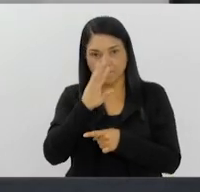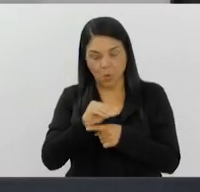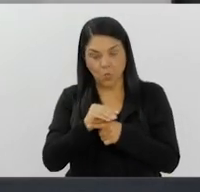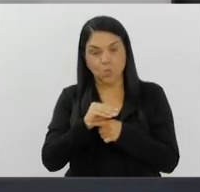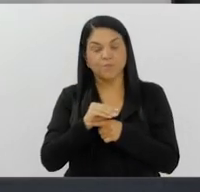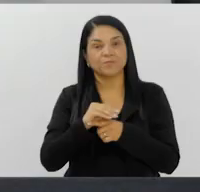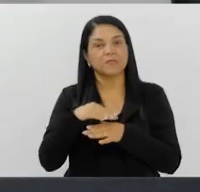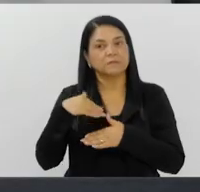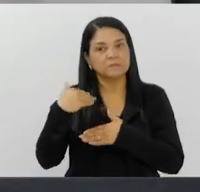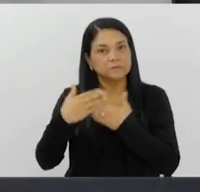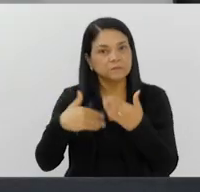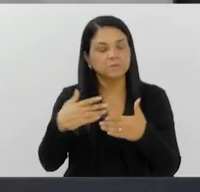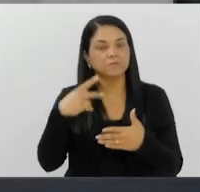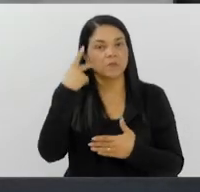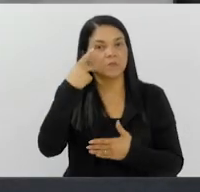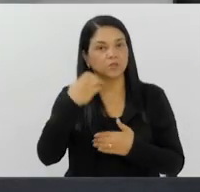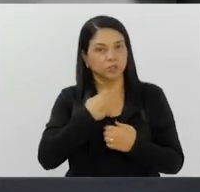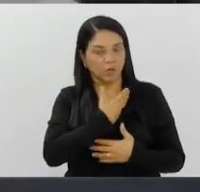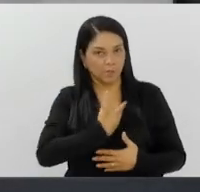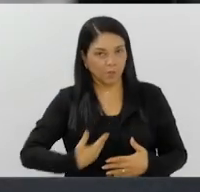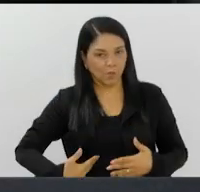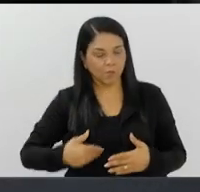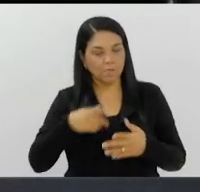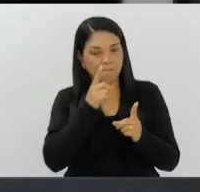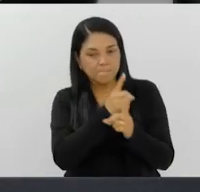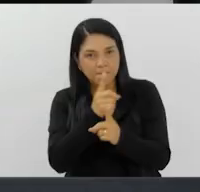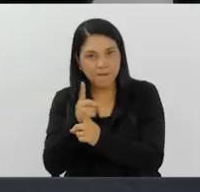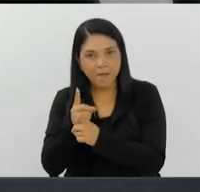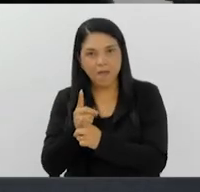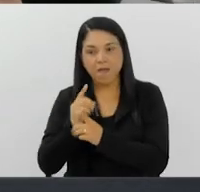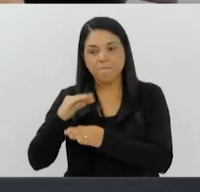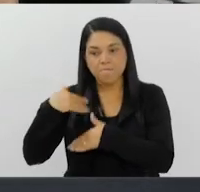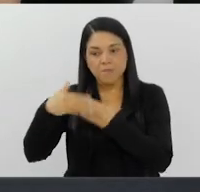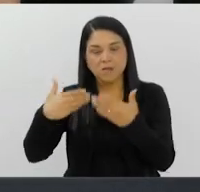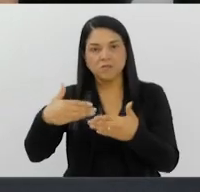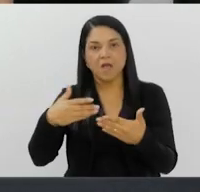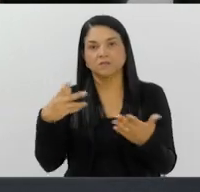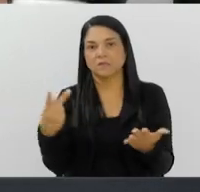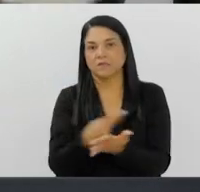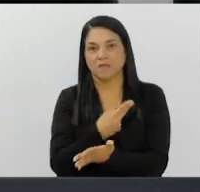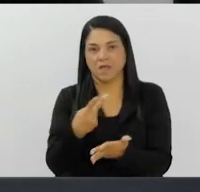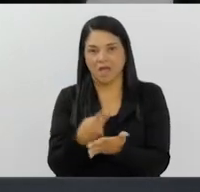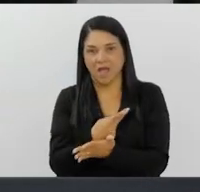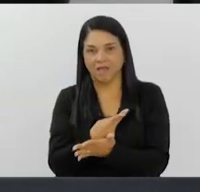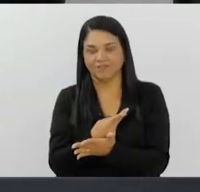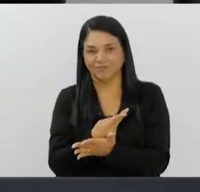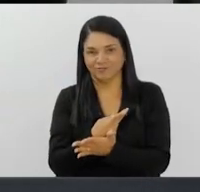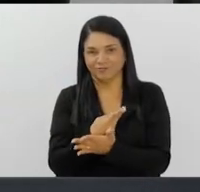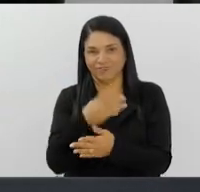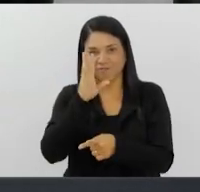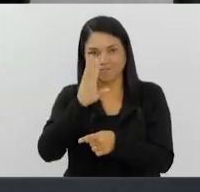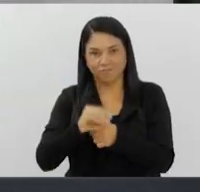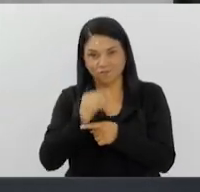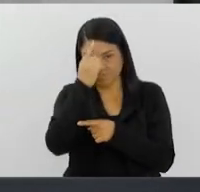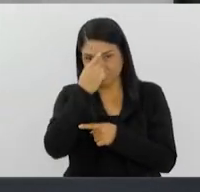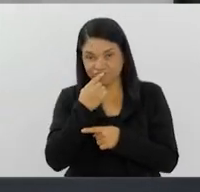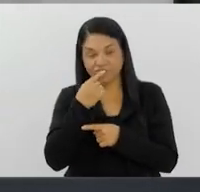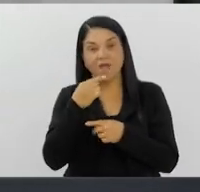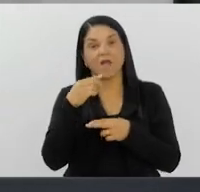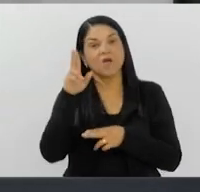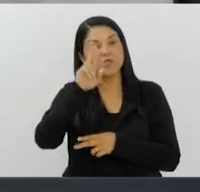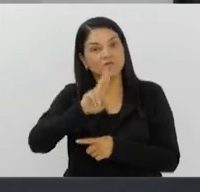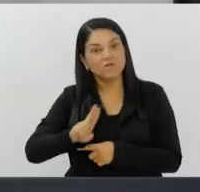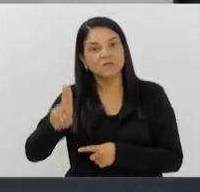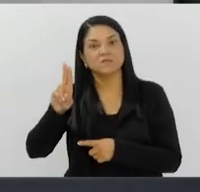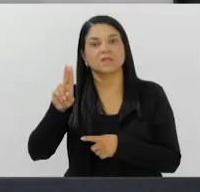pública foi identificado ao longo dela processos de fraude na autodeclaração E aí as Universidades começam a